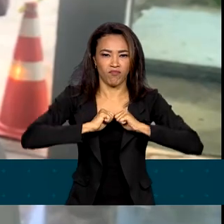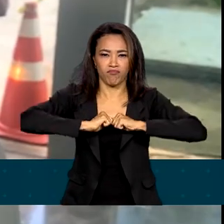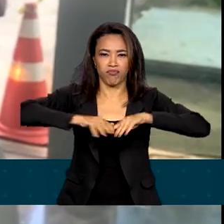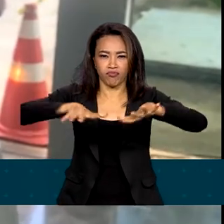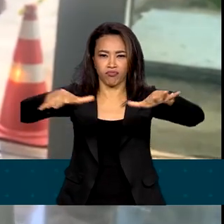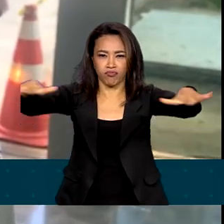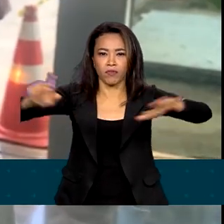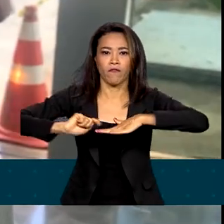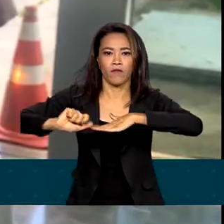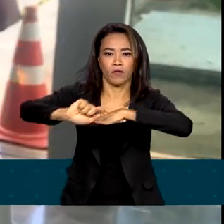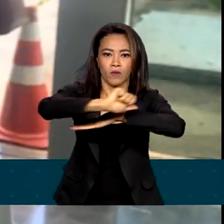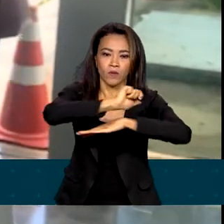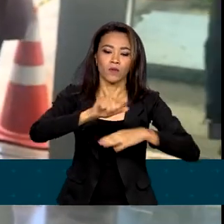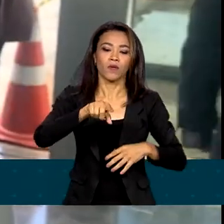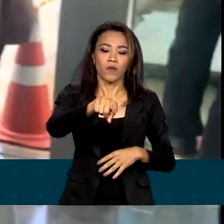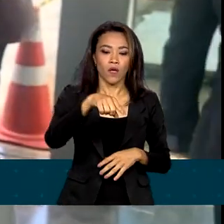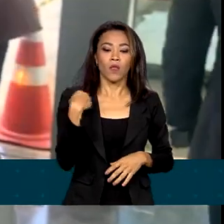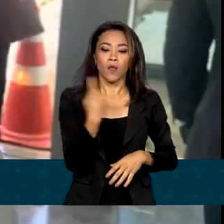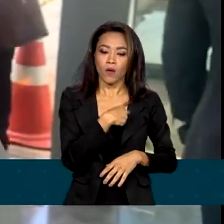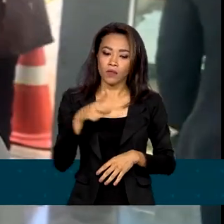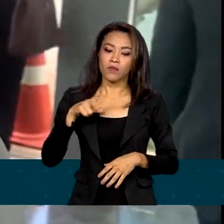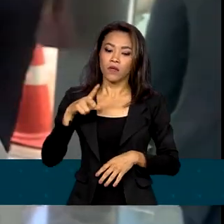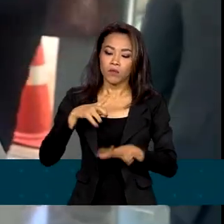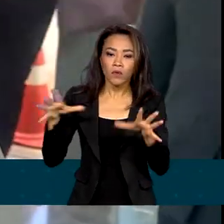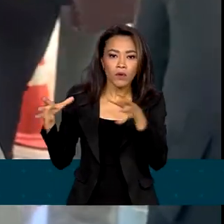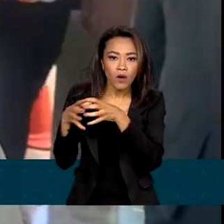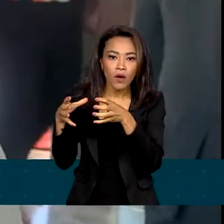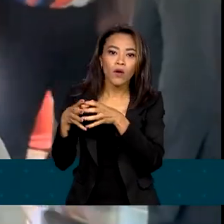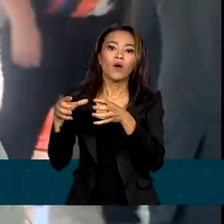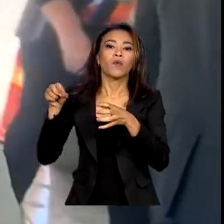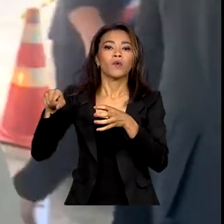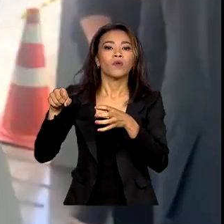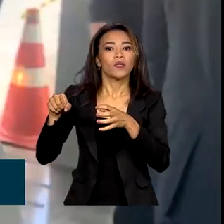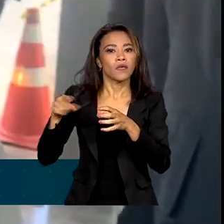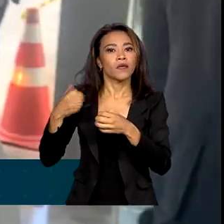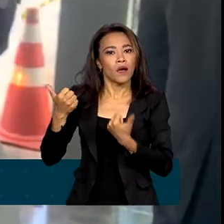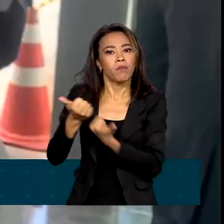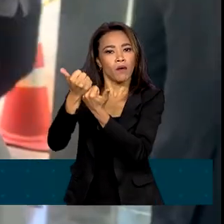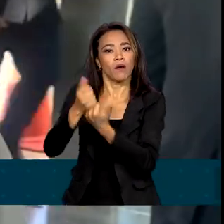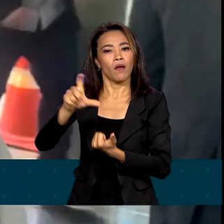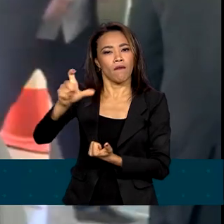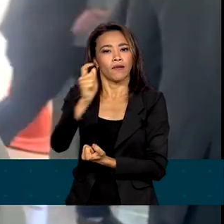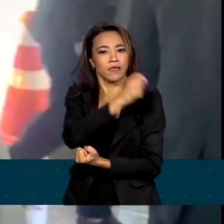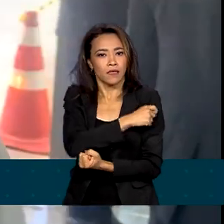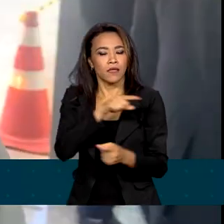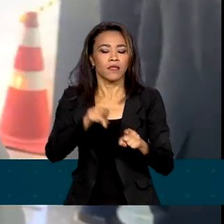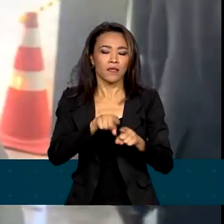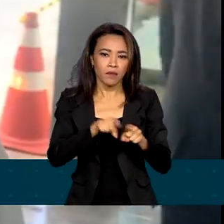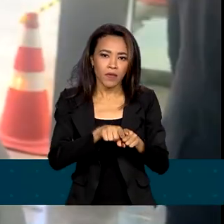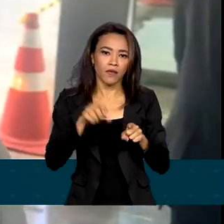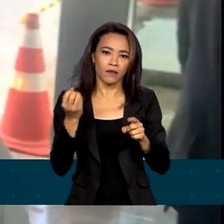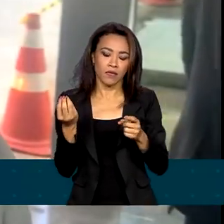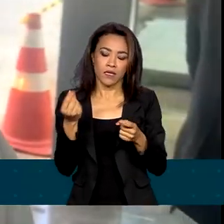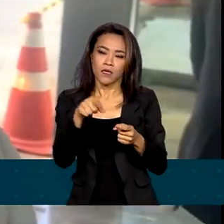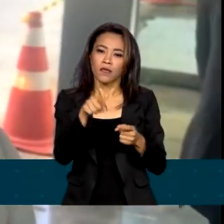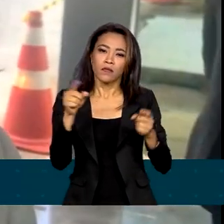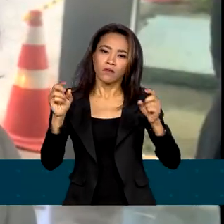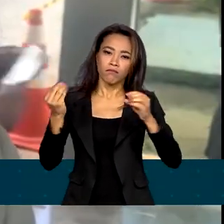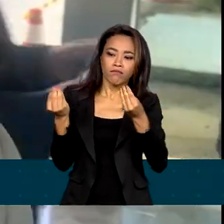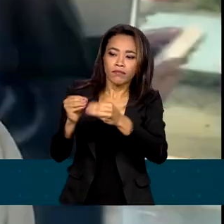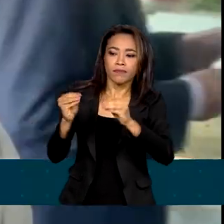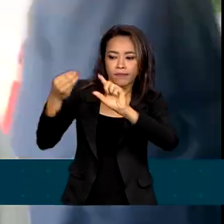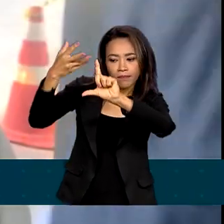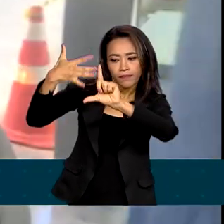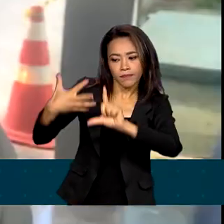toda uma parte dedicada à vacina e ao movimento nacional pela vacinação no portal do Ministério da Saúde. E,